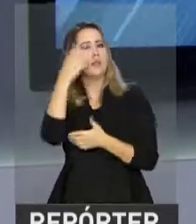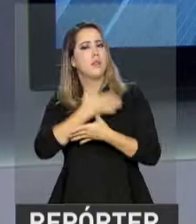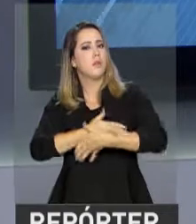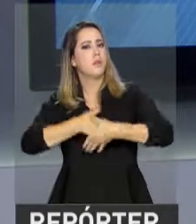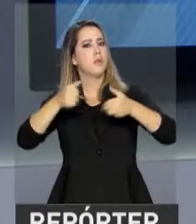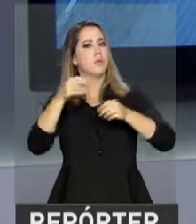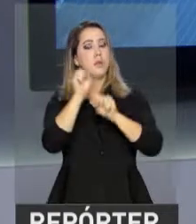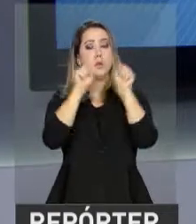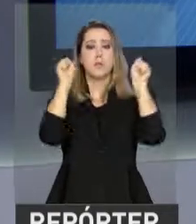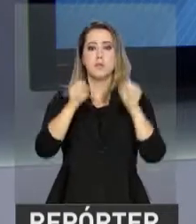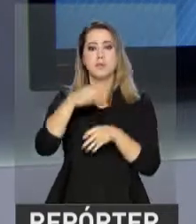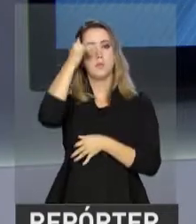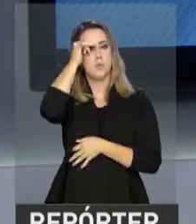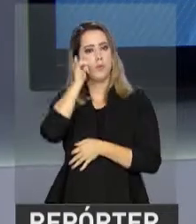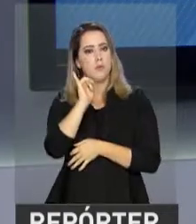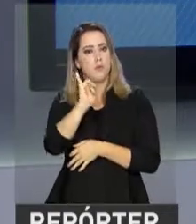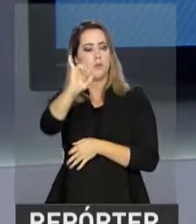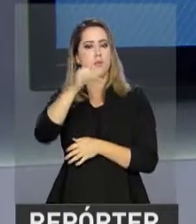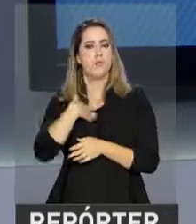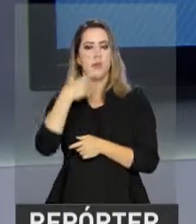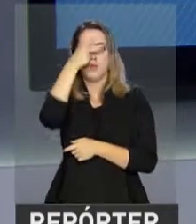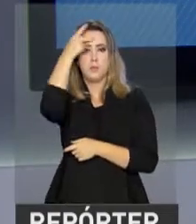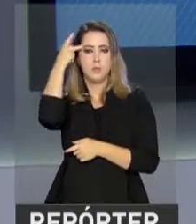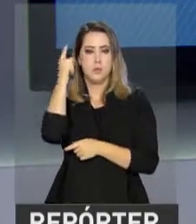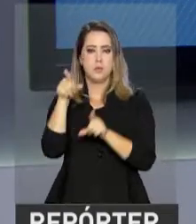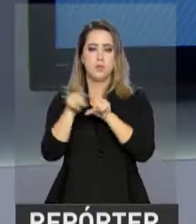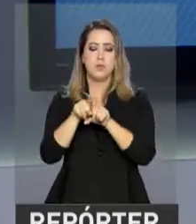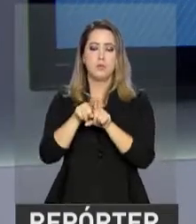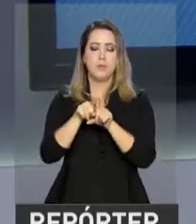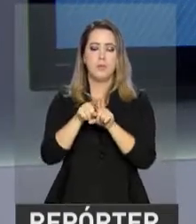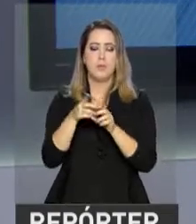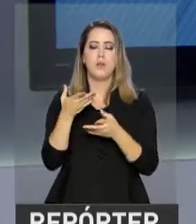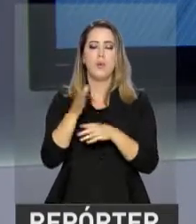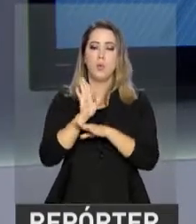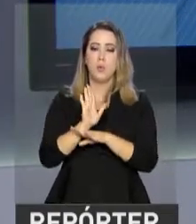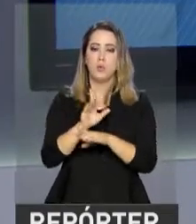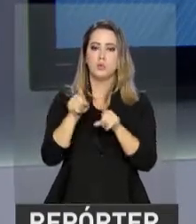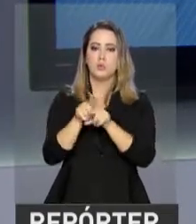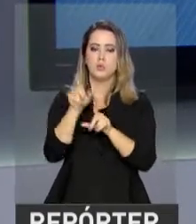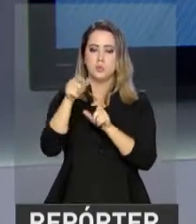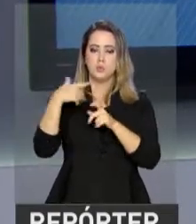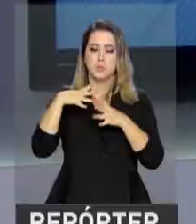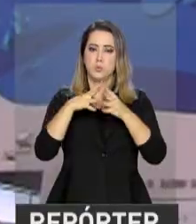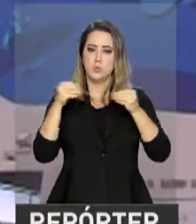melhorar o sistema de prevenção para que pacientes tenham maior chance de cura da doença.